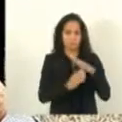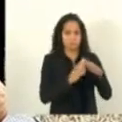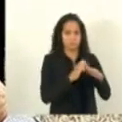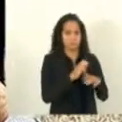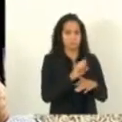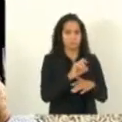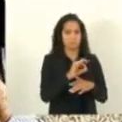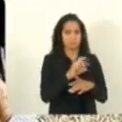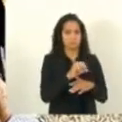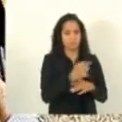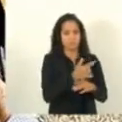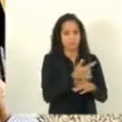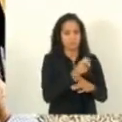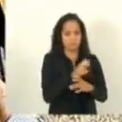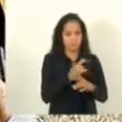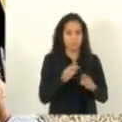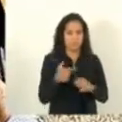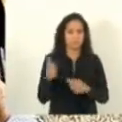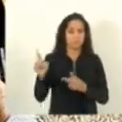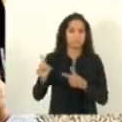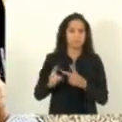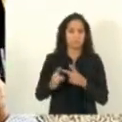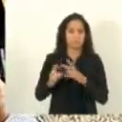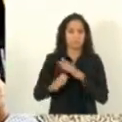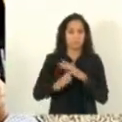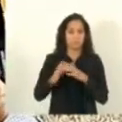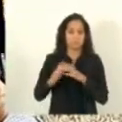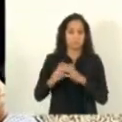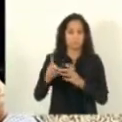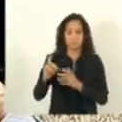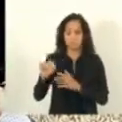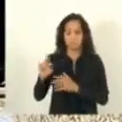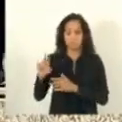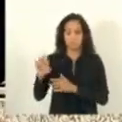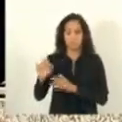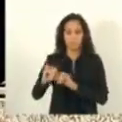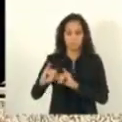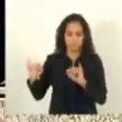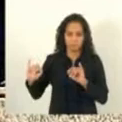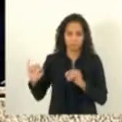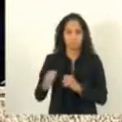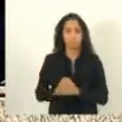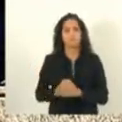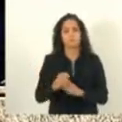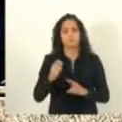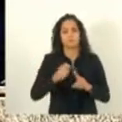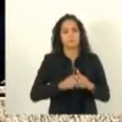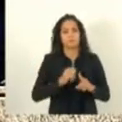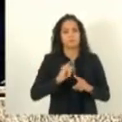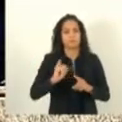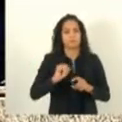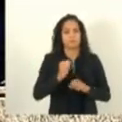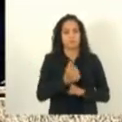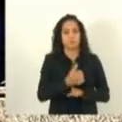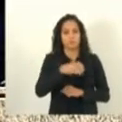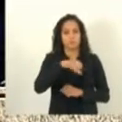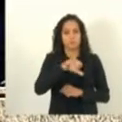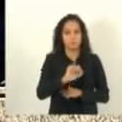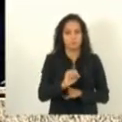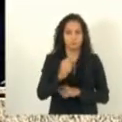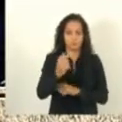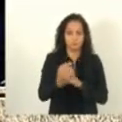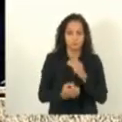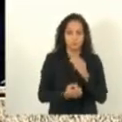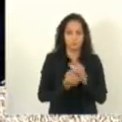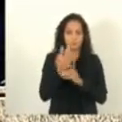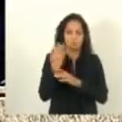Estúdio 25 Publicidade e depois a Direta Propaganda. Em janeiro de 1987, fundou